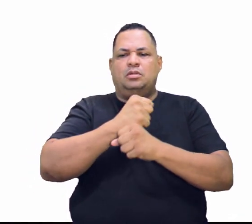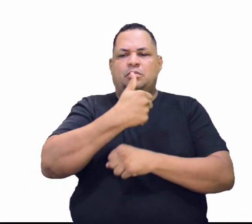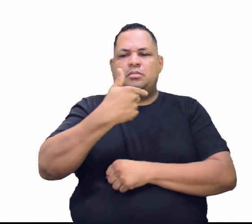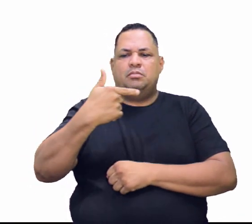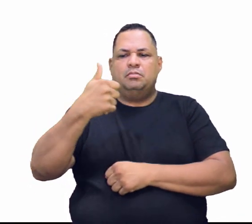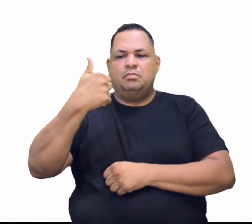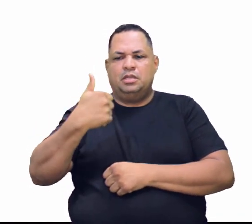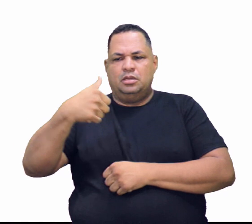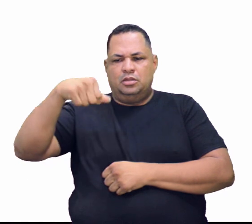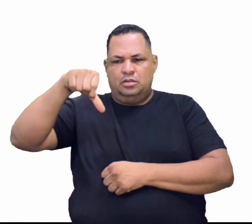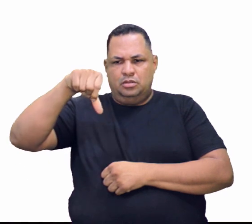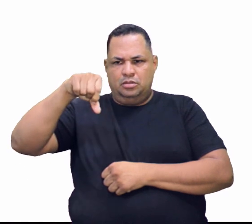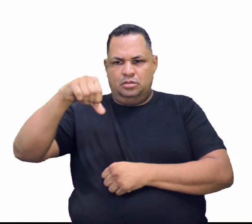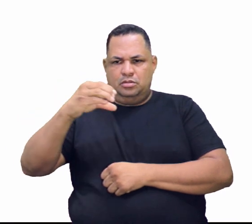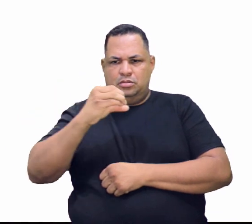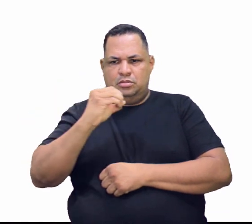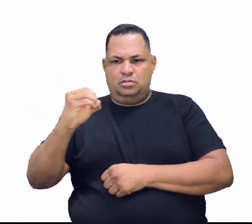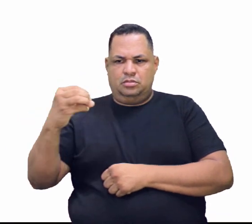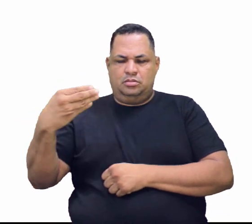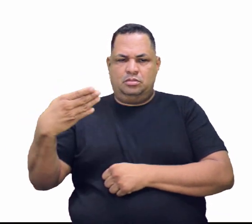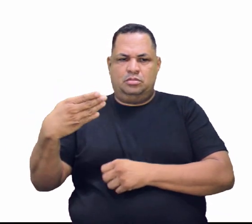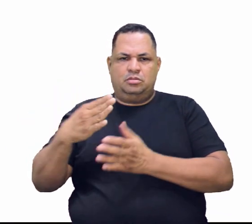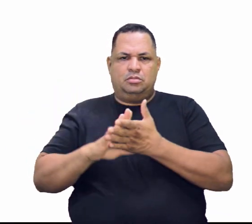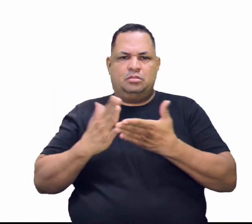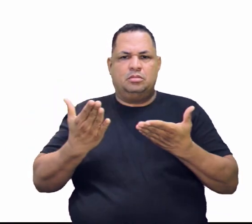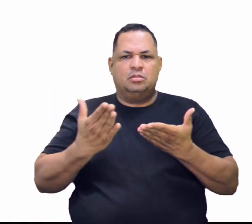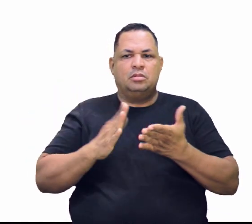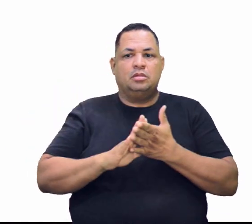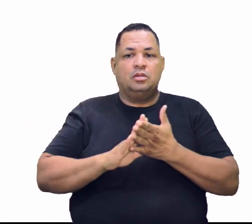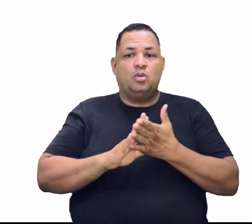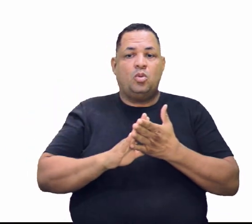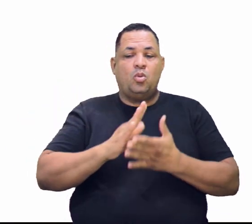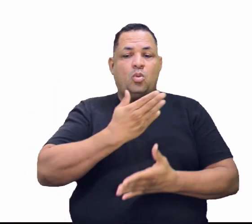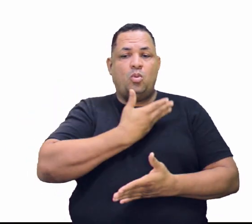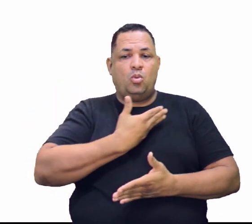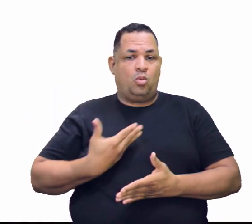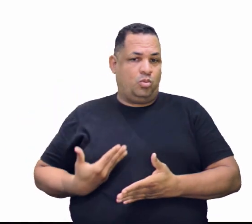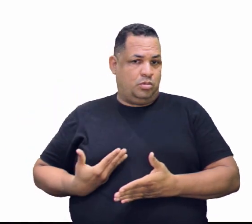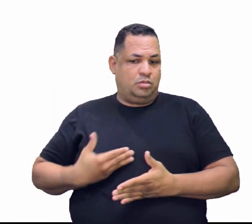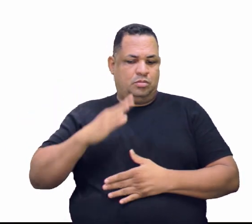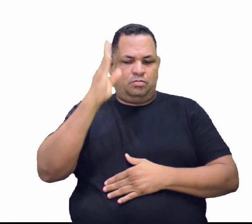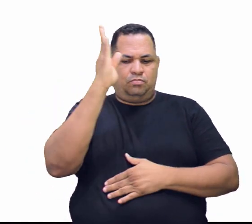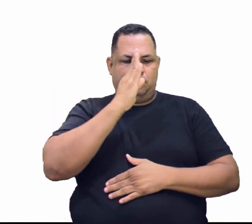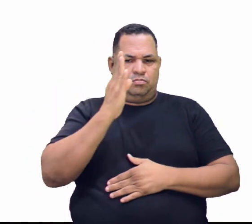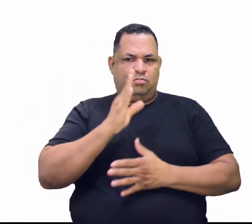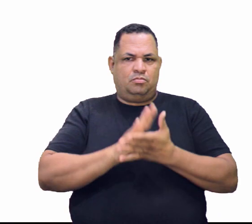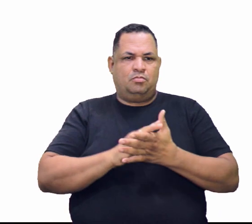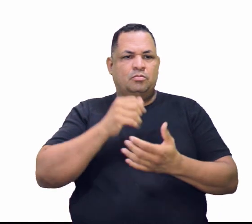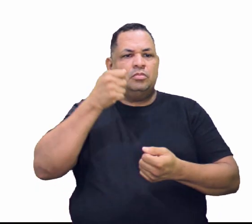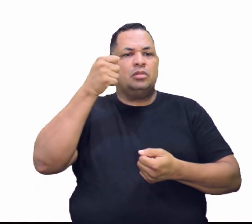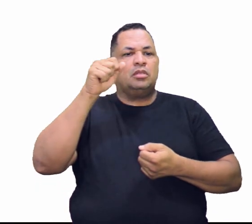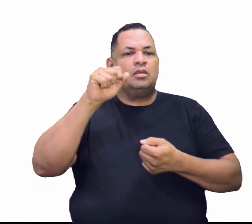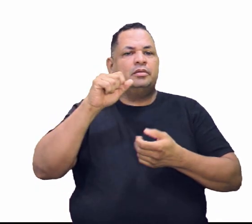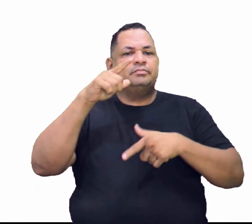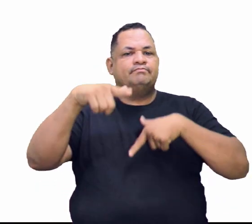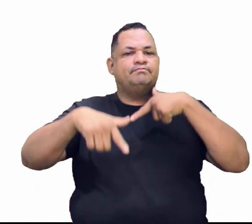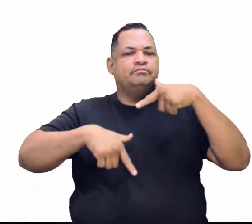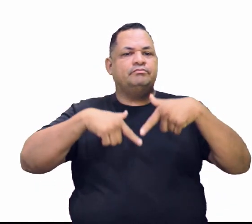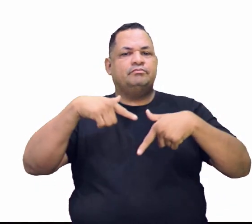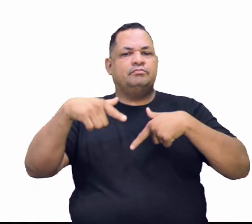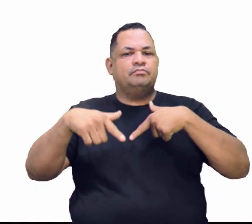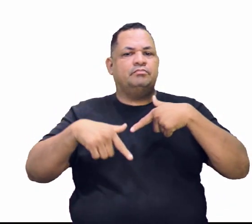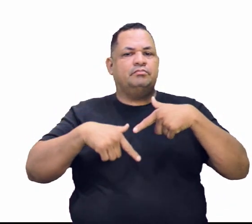1903, ainda levou o governo brasileiro, naquela época Afonso Pena, à execução de